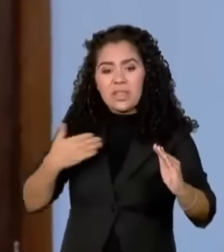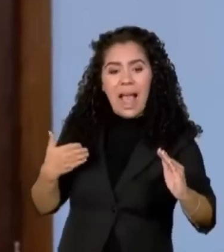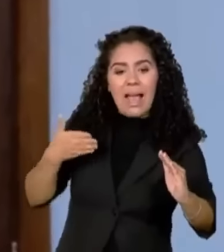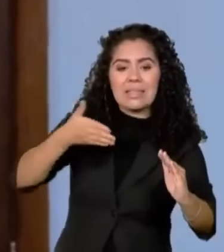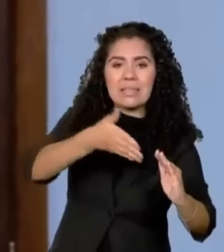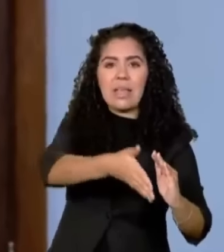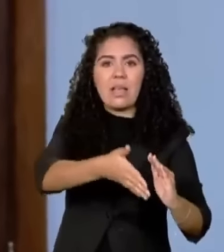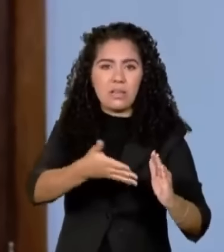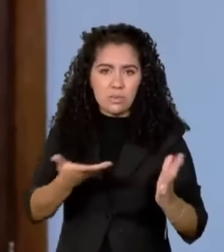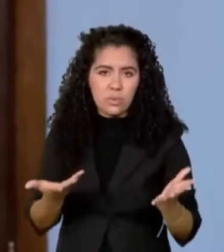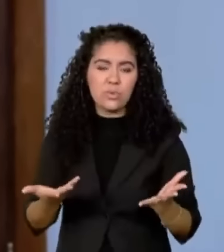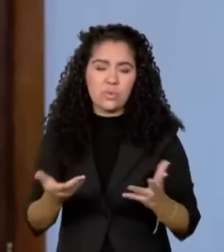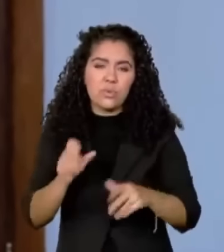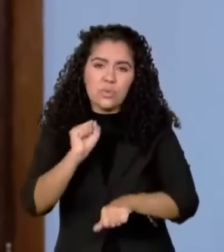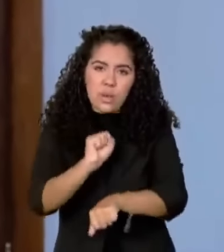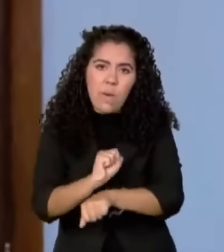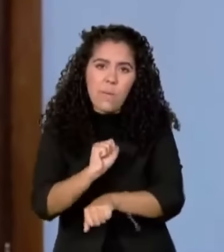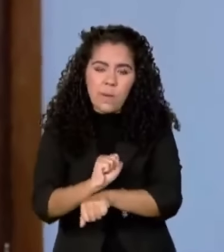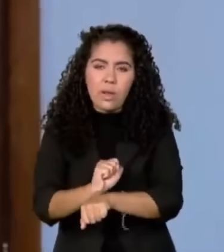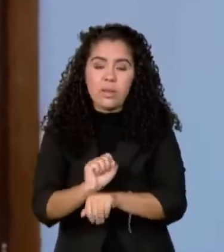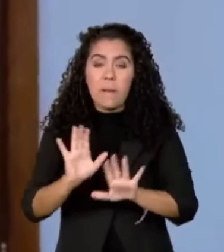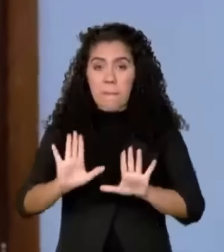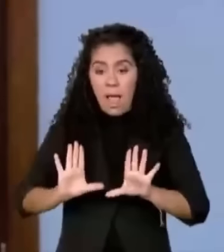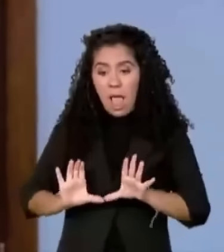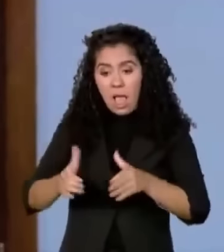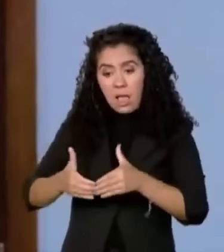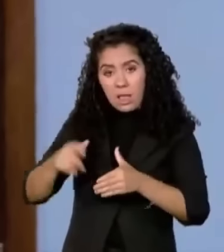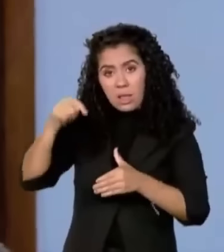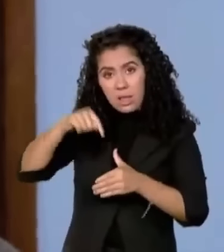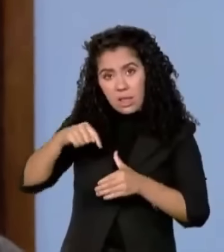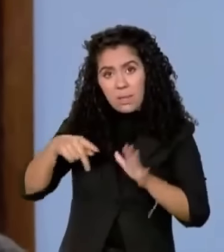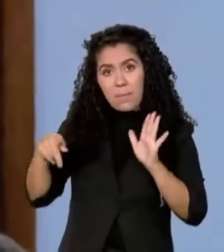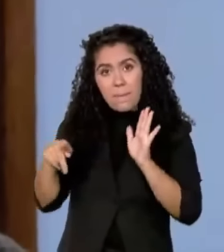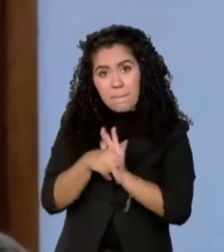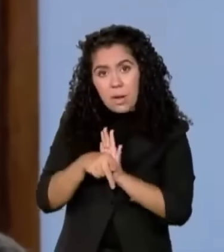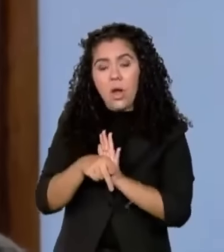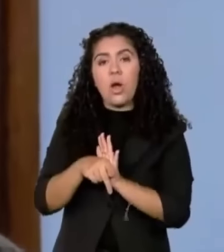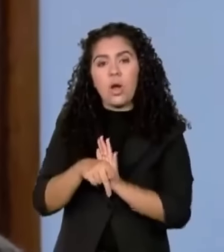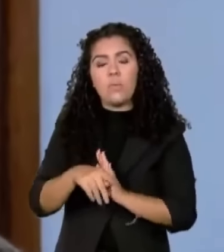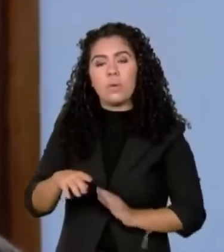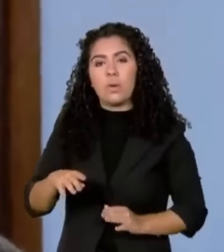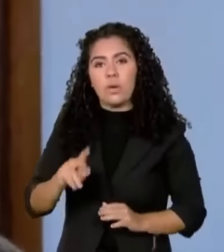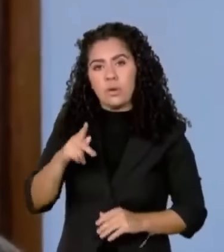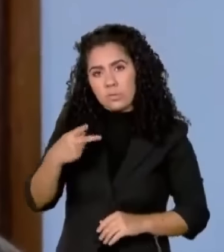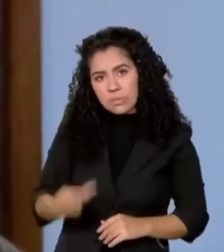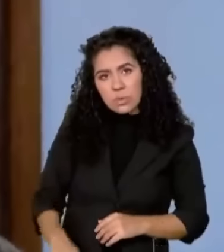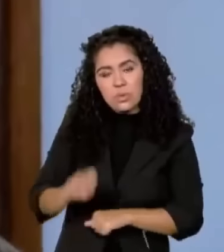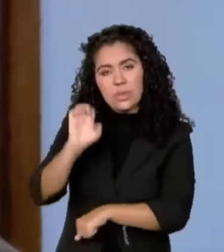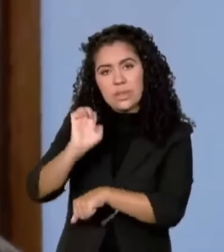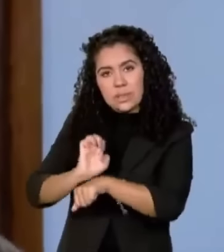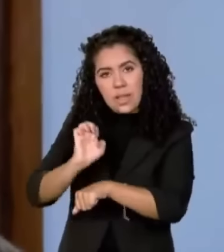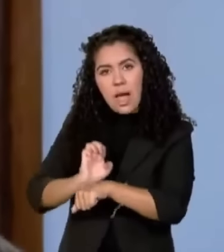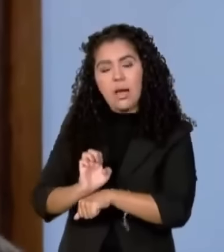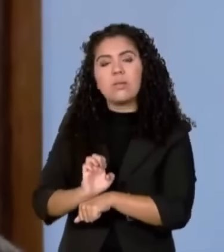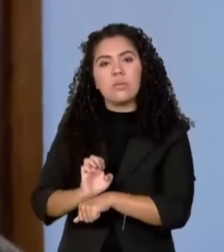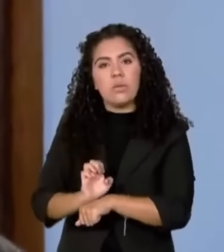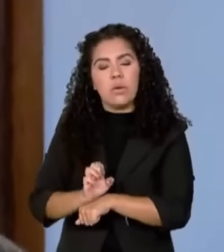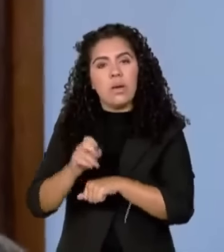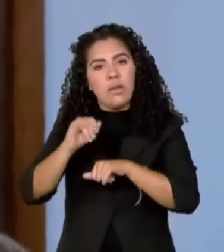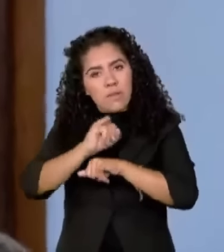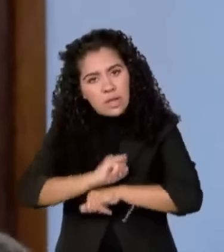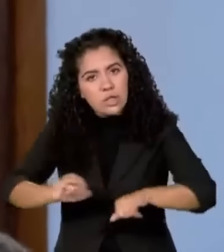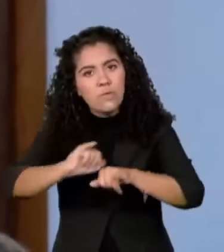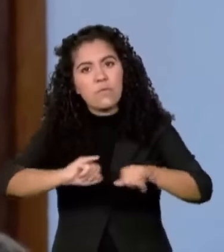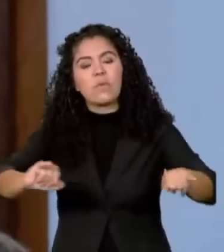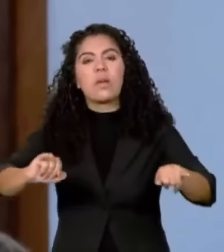dos locais. A nossa equipe da sala de situação do governo do estado vai divulgar